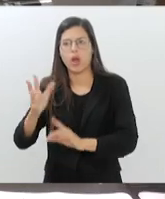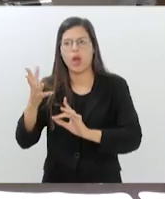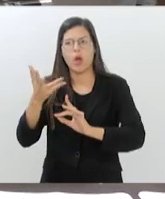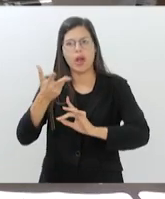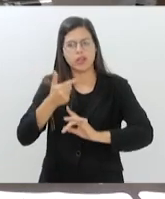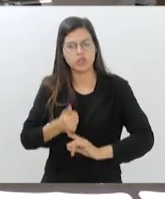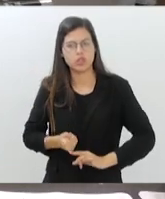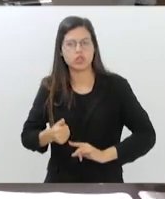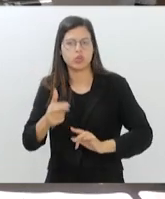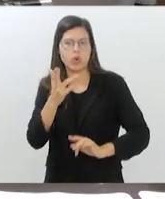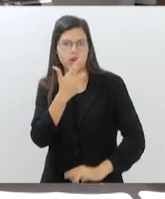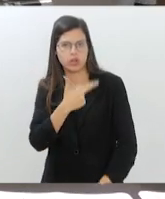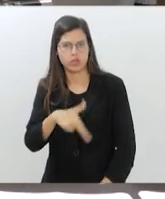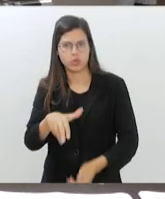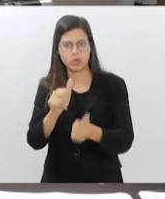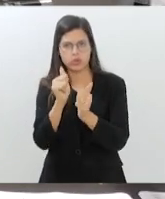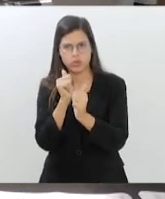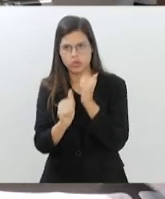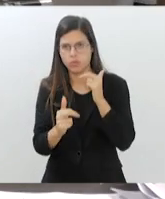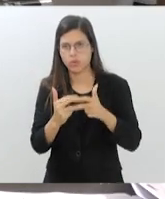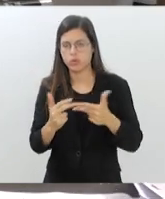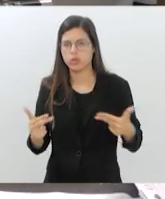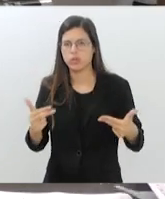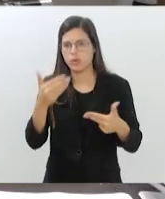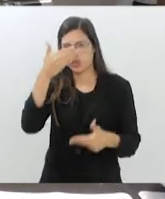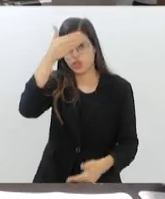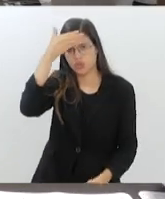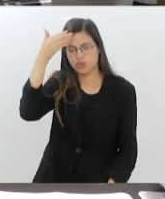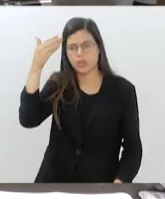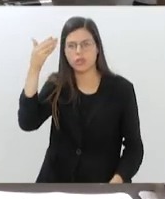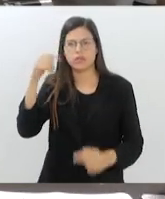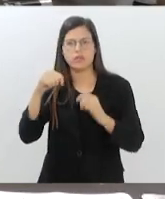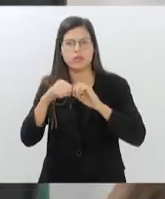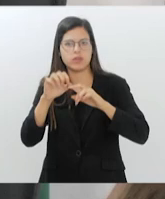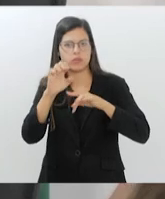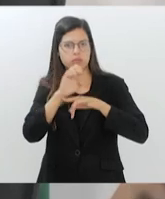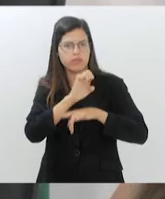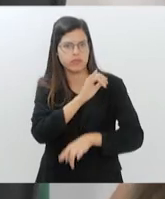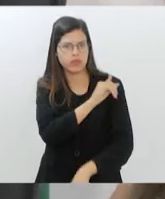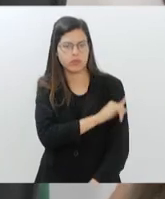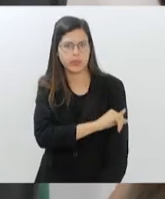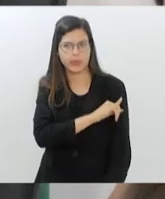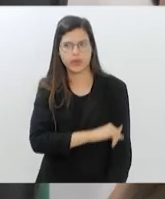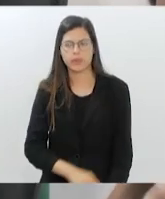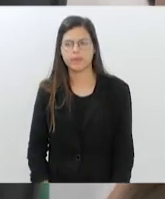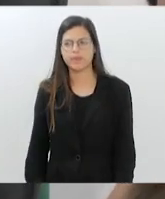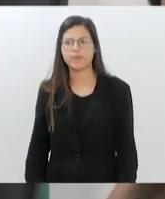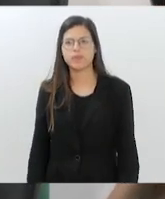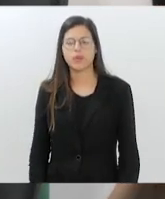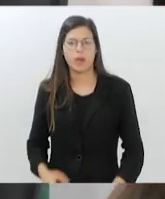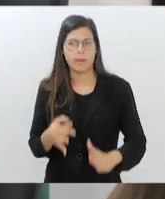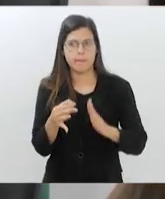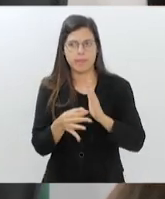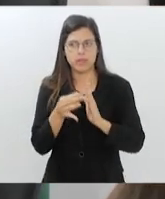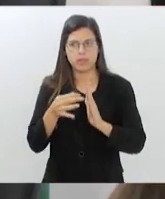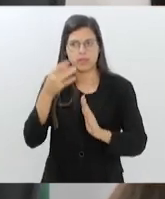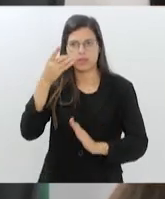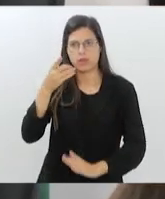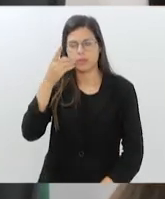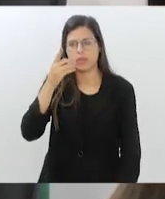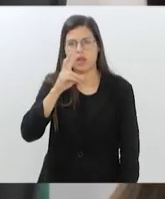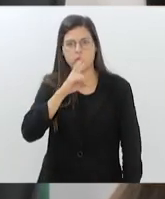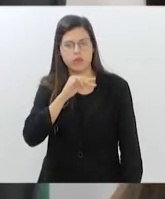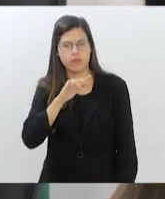religiosos esportivos e de lazer realizados no estado do Rio de Janeiro o parecer do deputado Vinícius